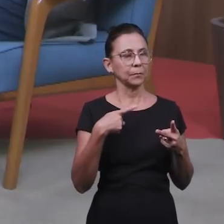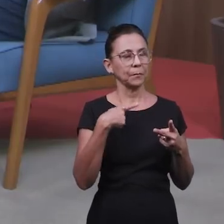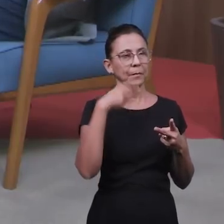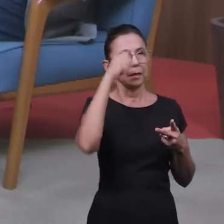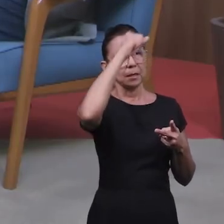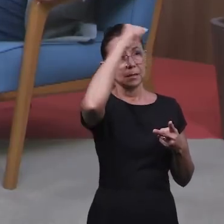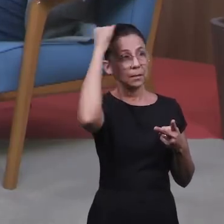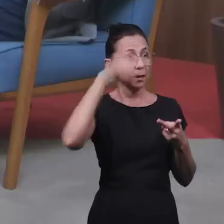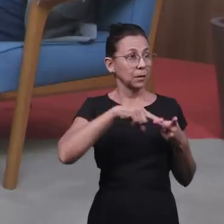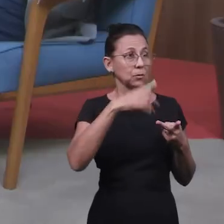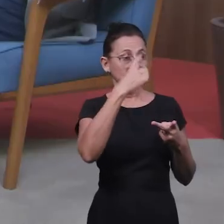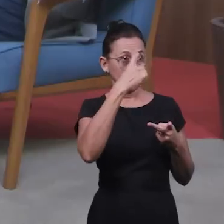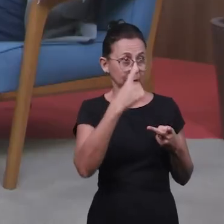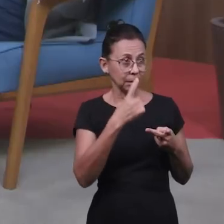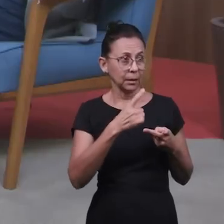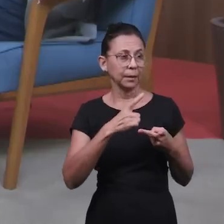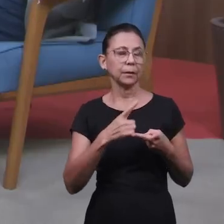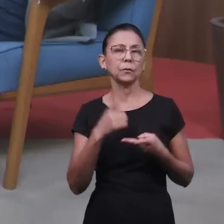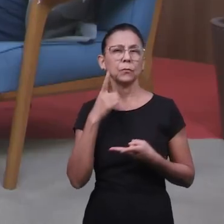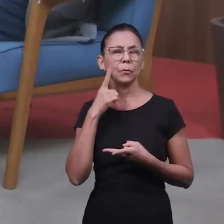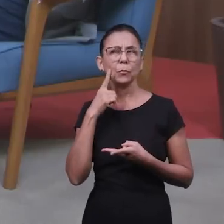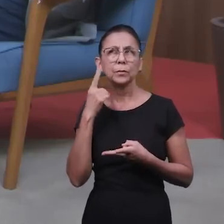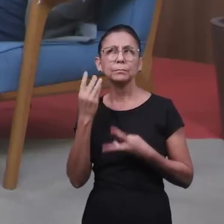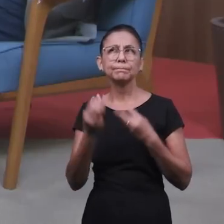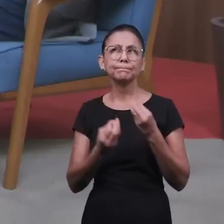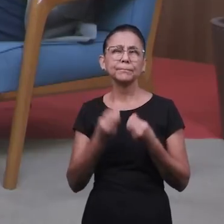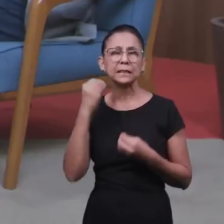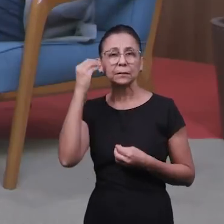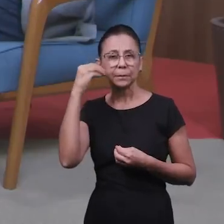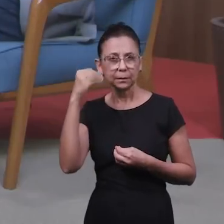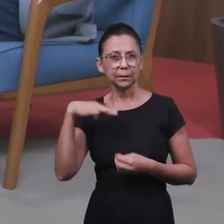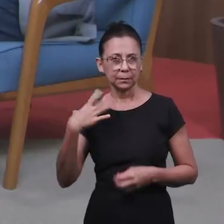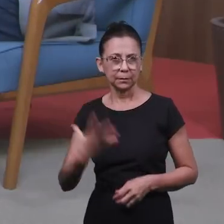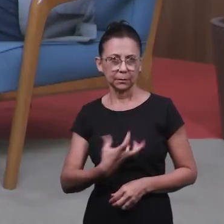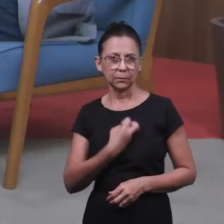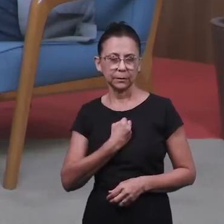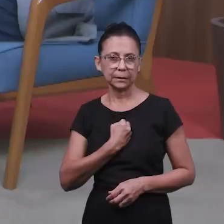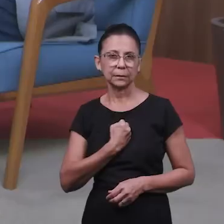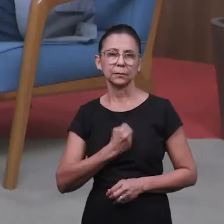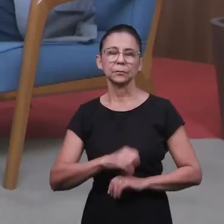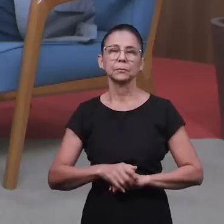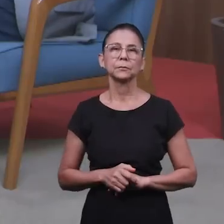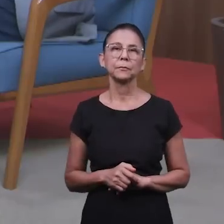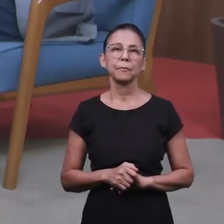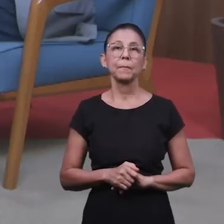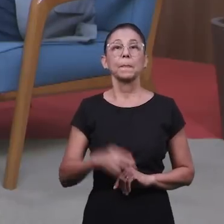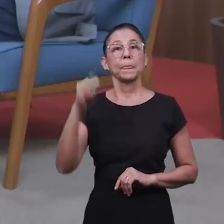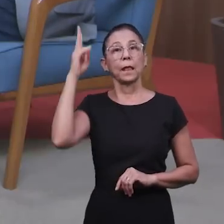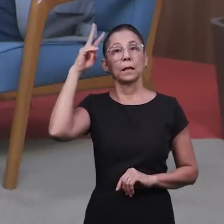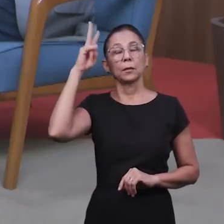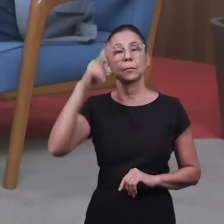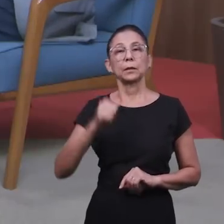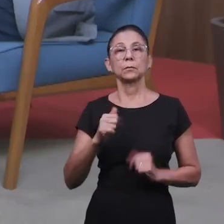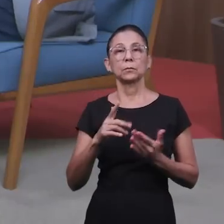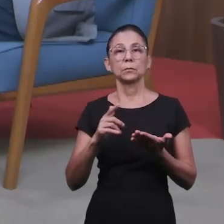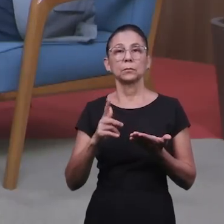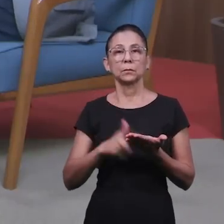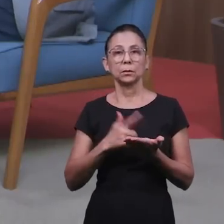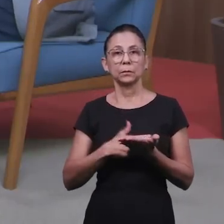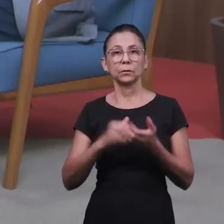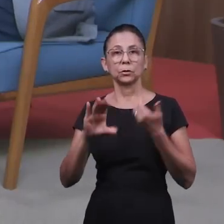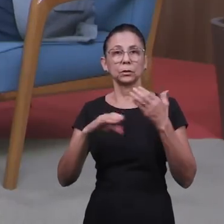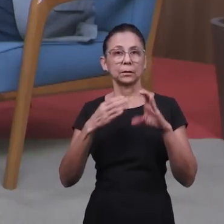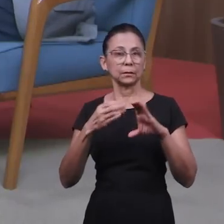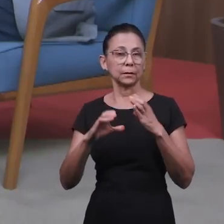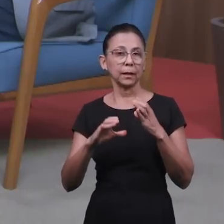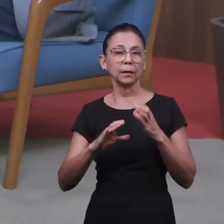acerca da nossa experiência de salvação, né? Relembrando aqui, quando a gente trata do livro de Cantares, a gente